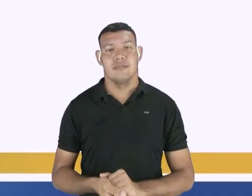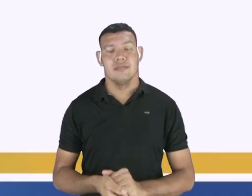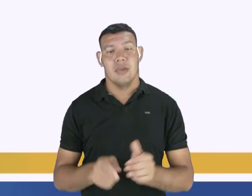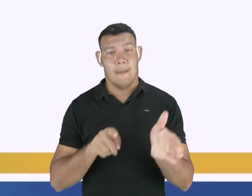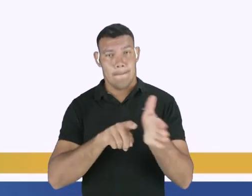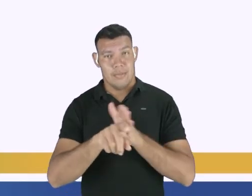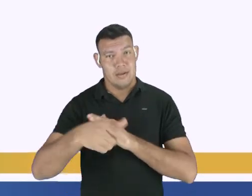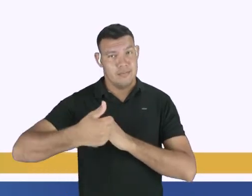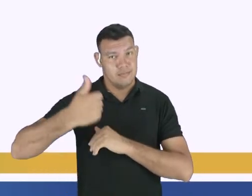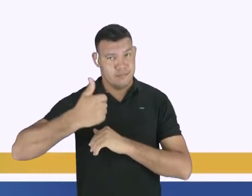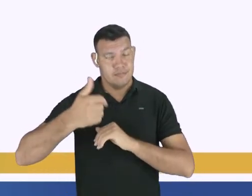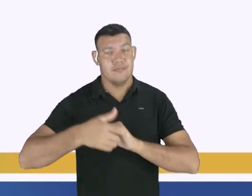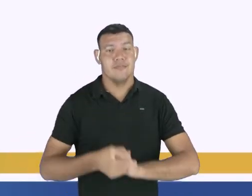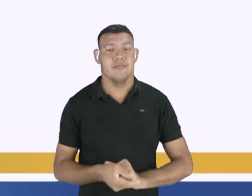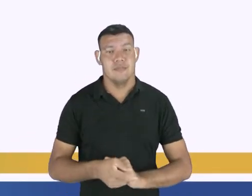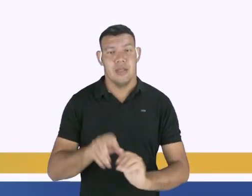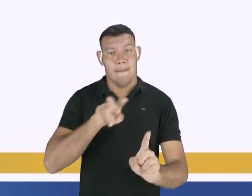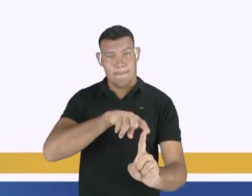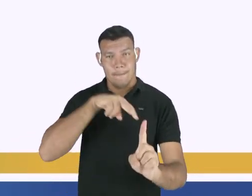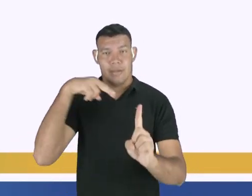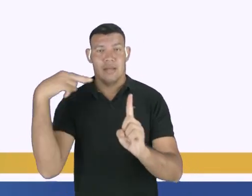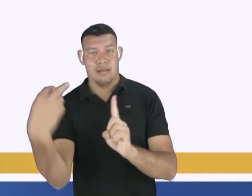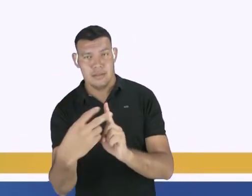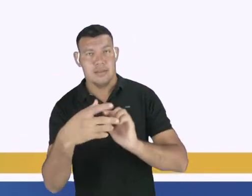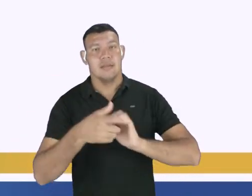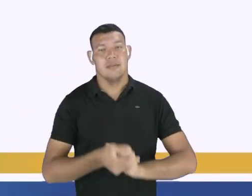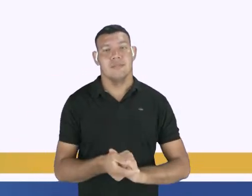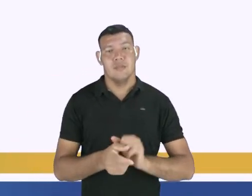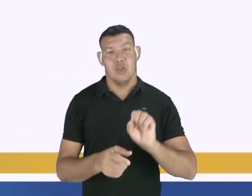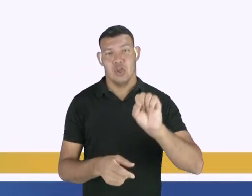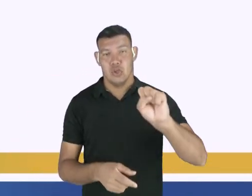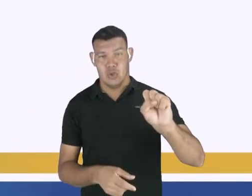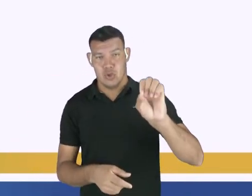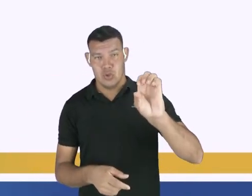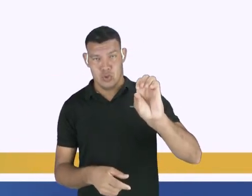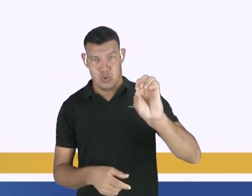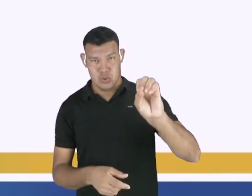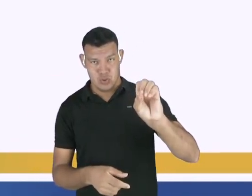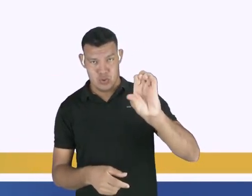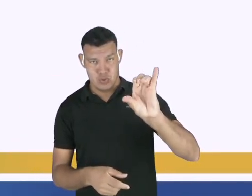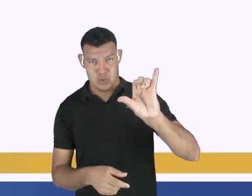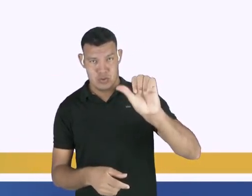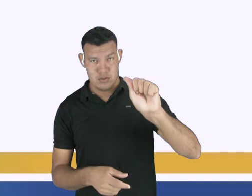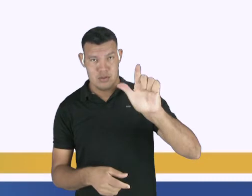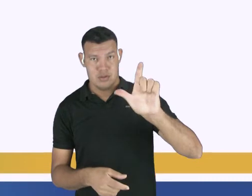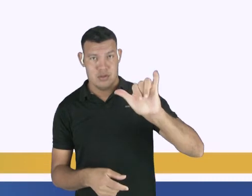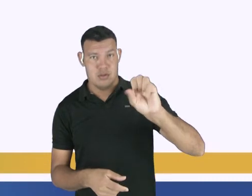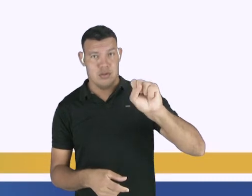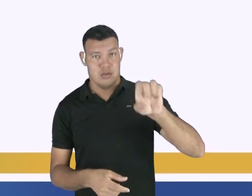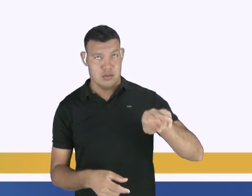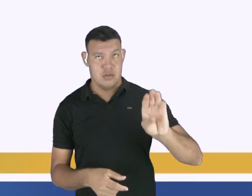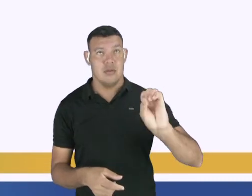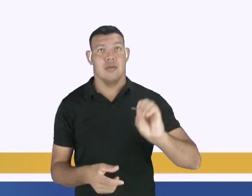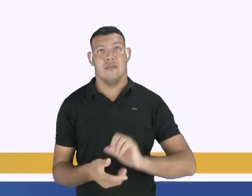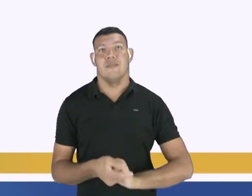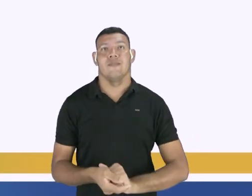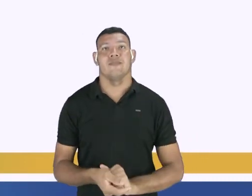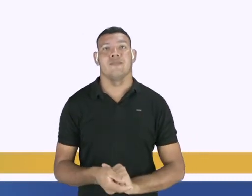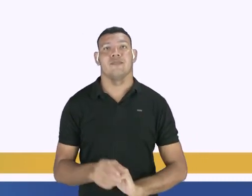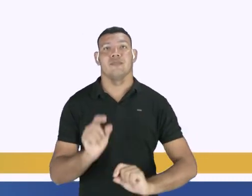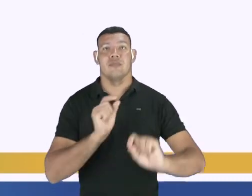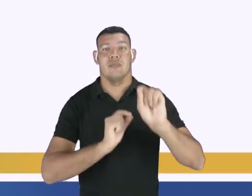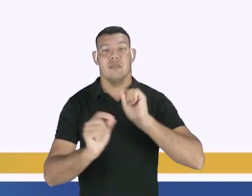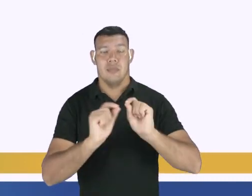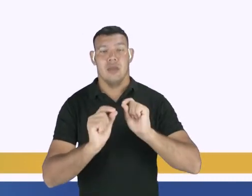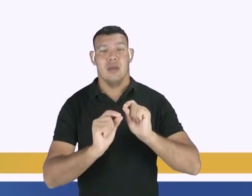Primeira, na perspectiva socialista, a luta de classes é o motor da história. Segundo essa perspectiva, na